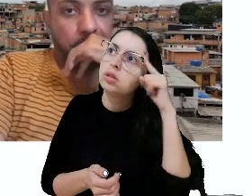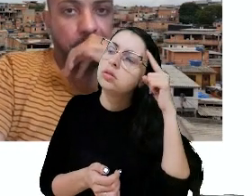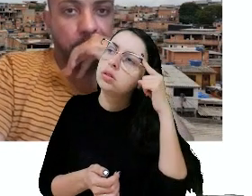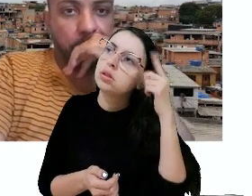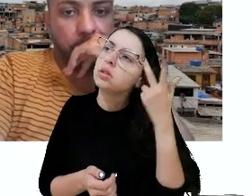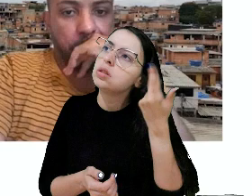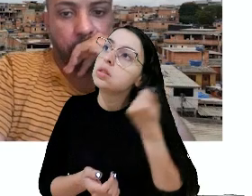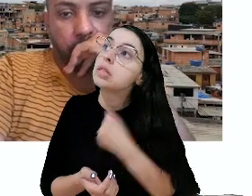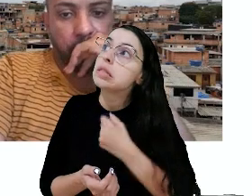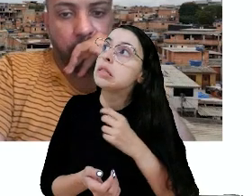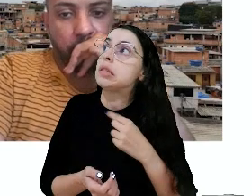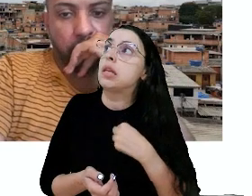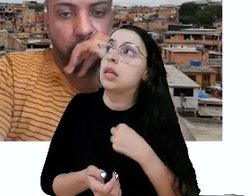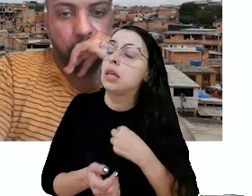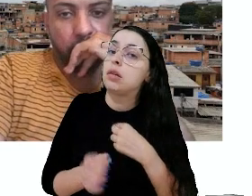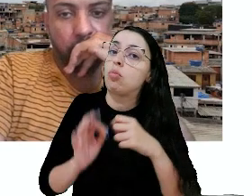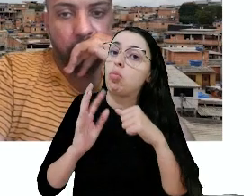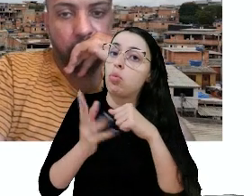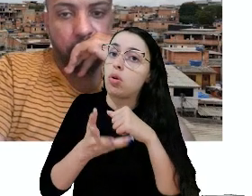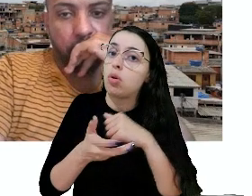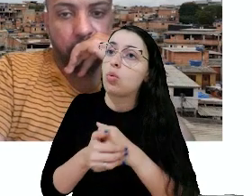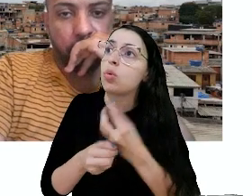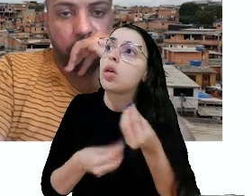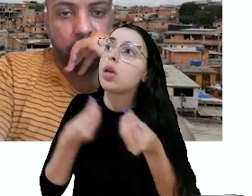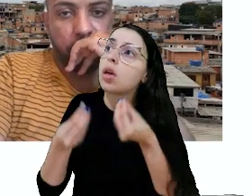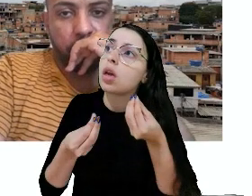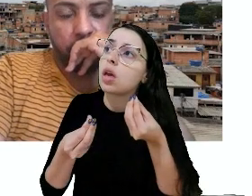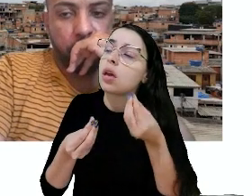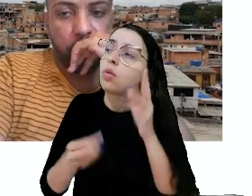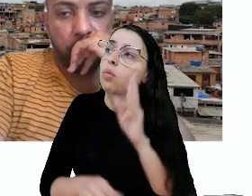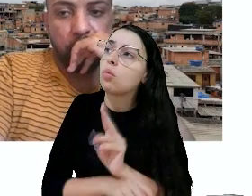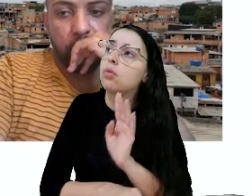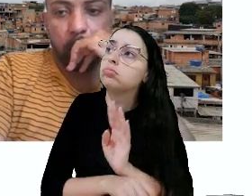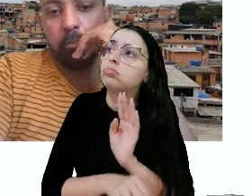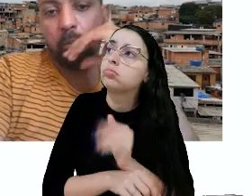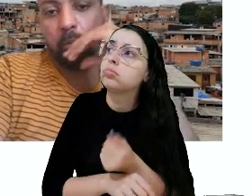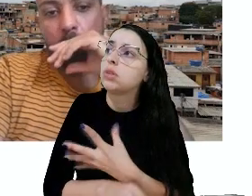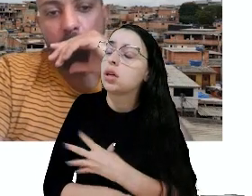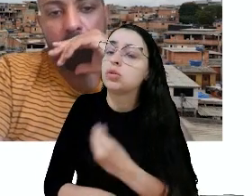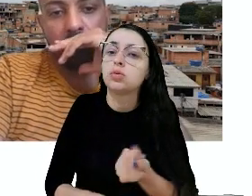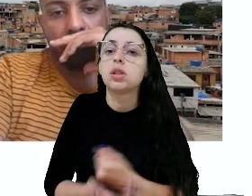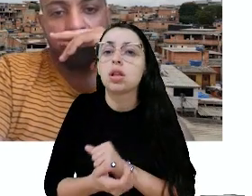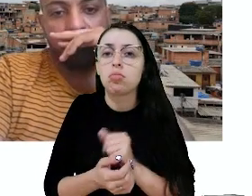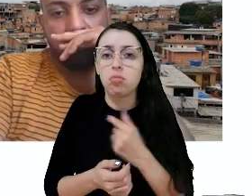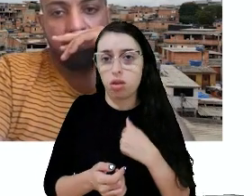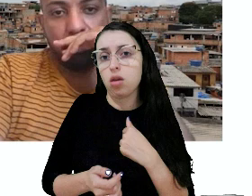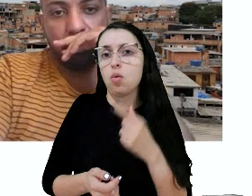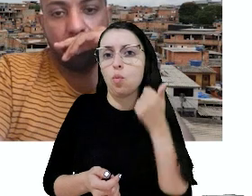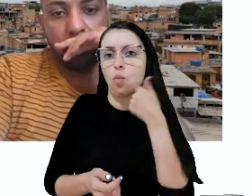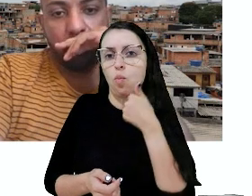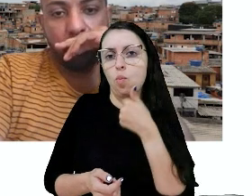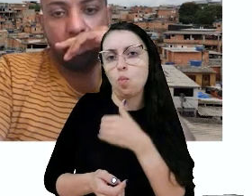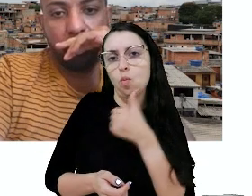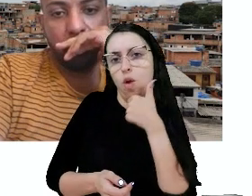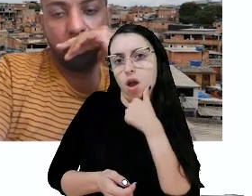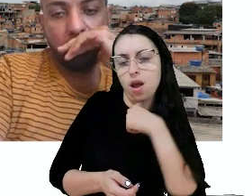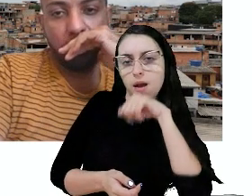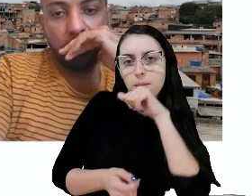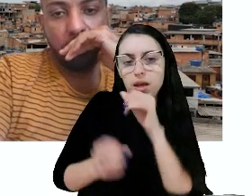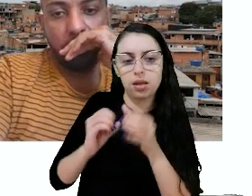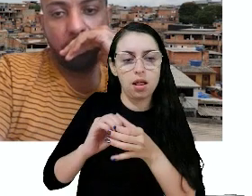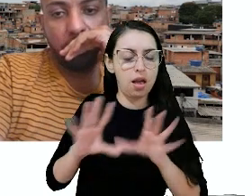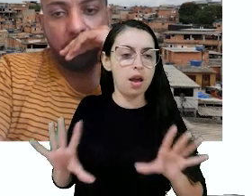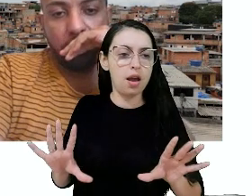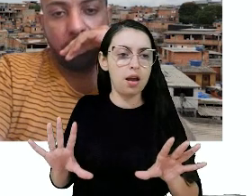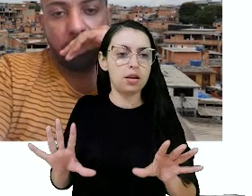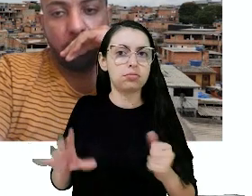eu contrair Covid, quem vai cuidar dos meus filhos? Né? Sou uma mãe divorciada e tenho um bom relacionamento com o pai dos meus filhos,